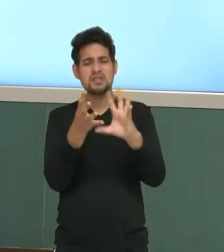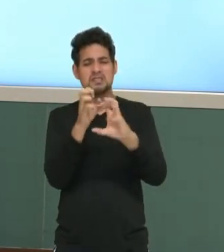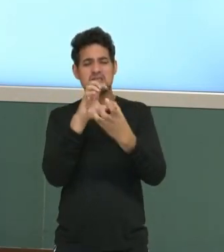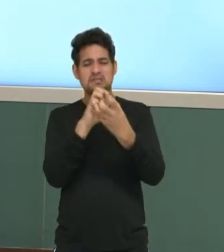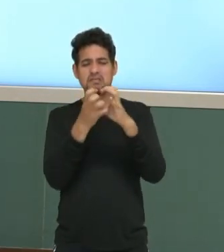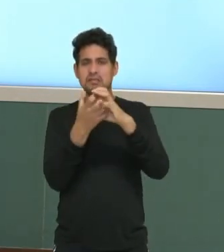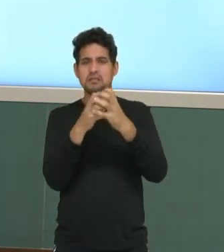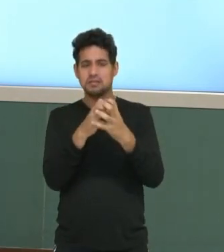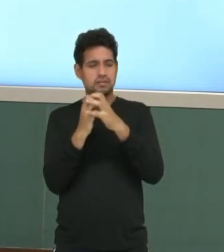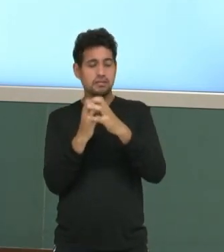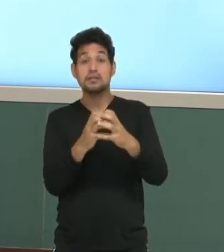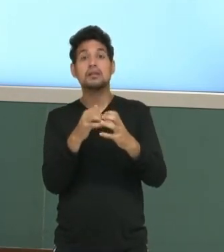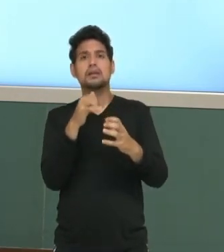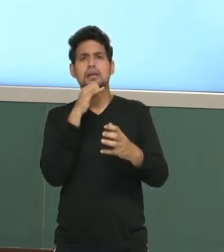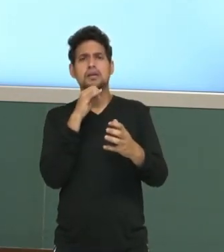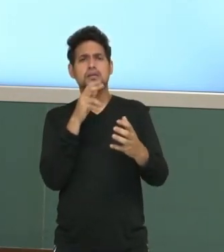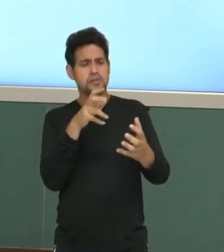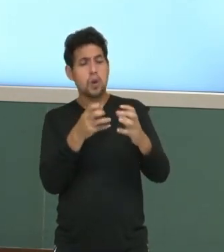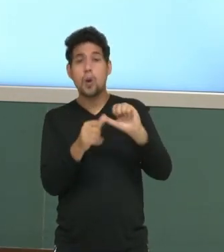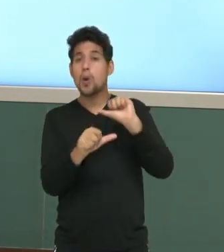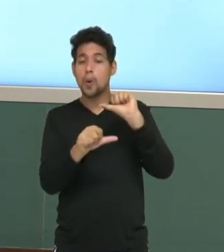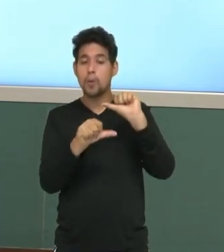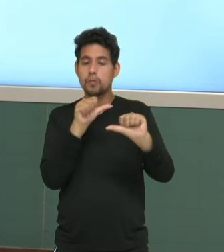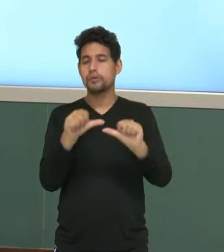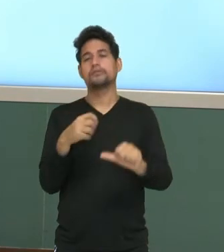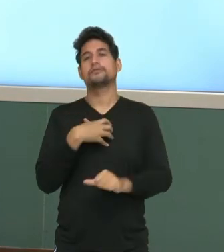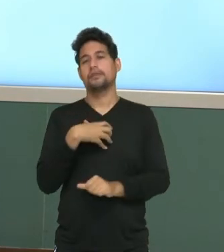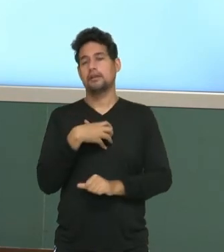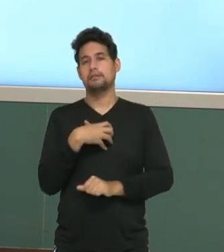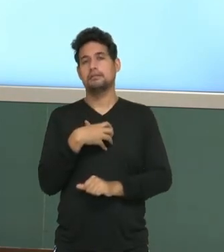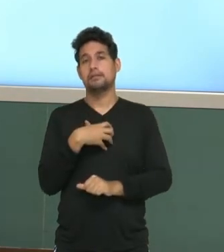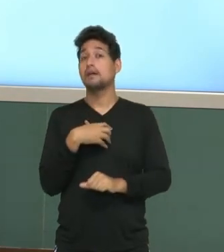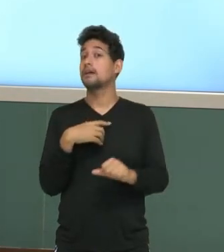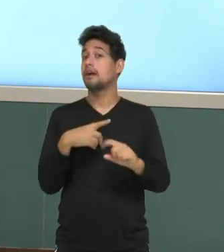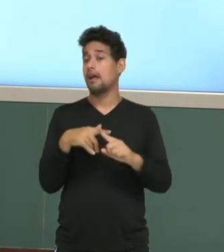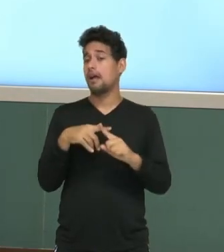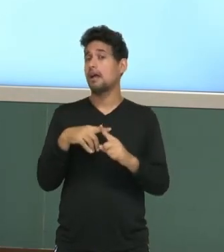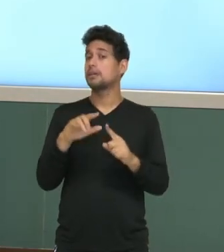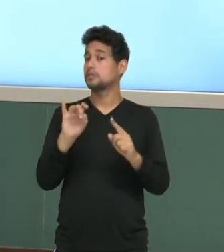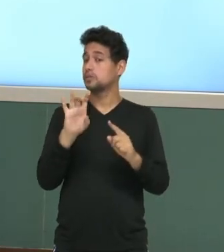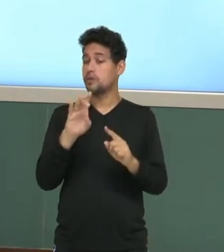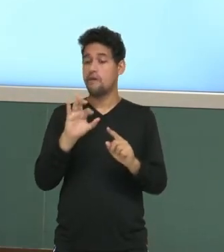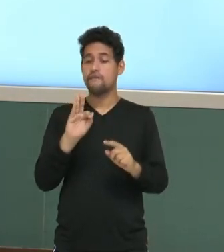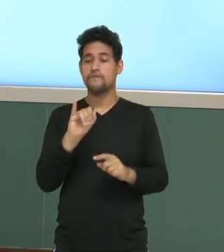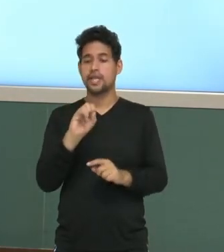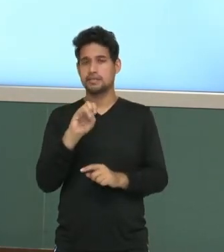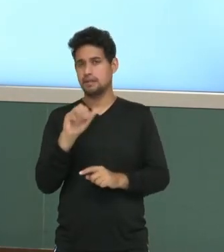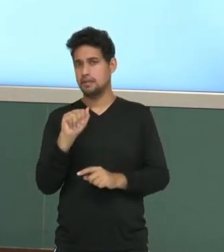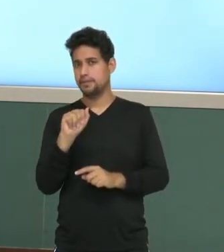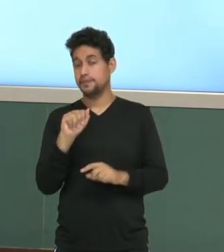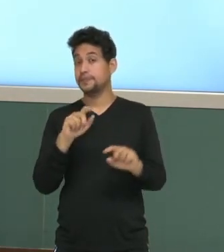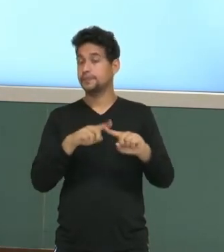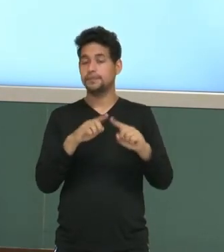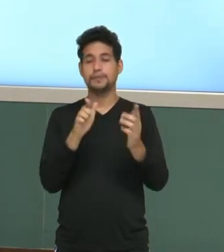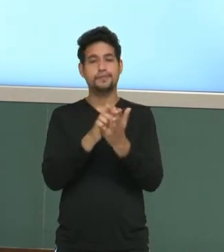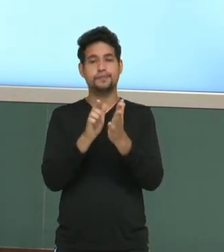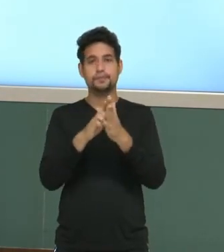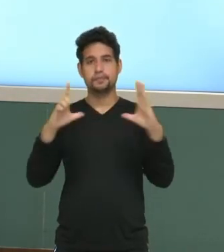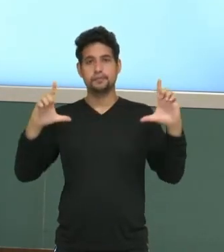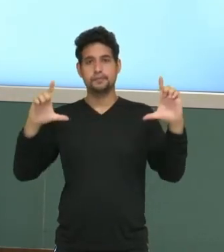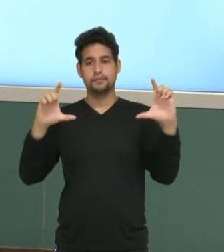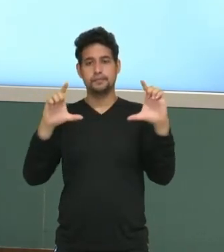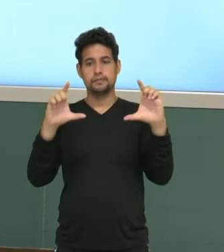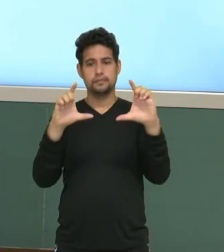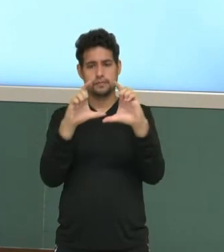amassamos. Quando eu somente mudo a forma da matéria, é uma transformação física. No seu tamanho, na